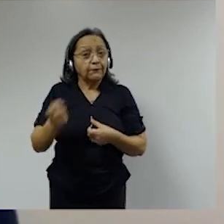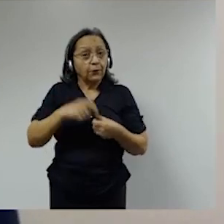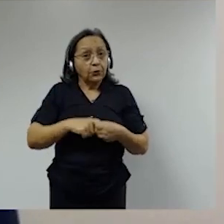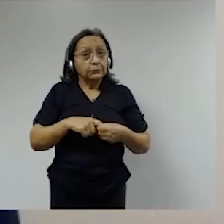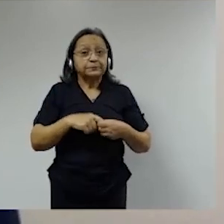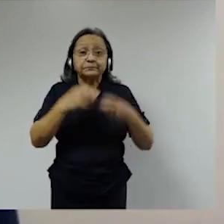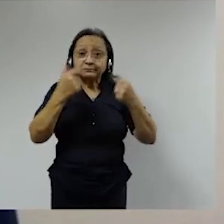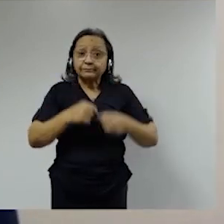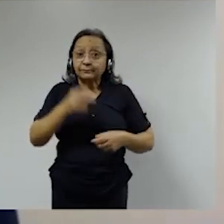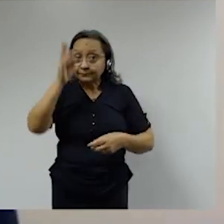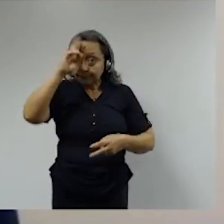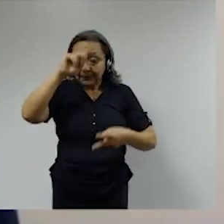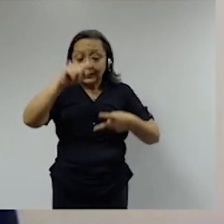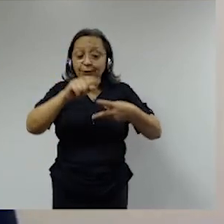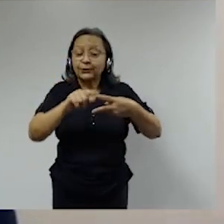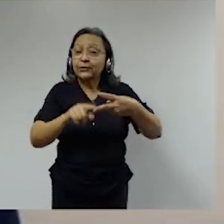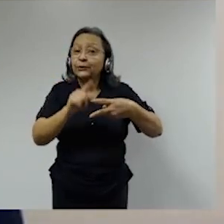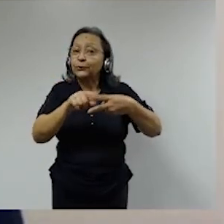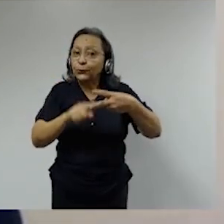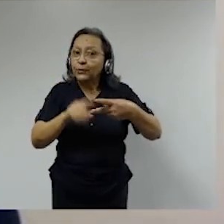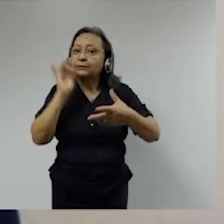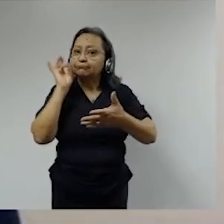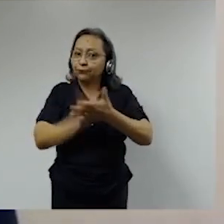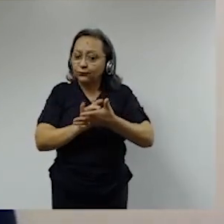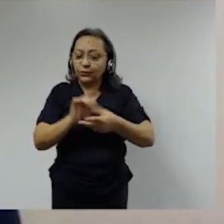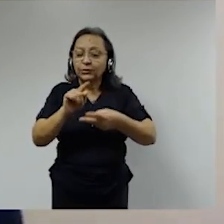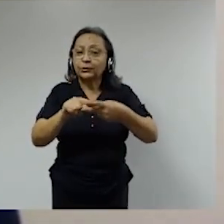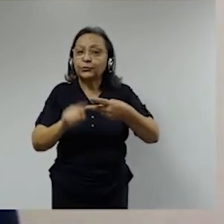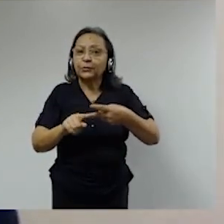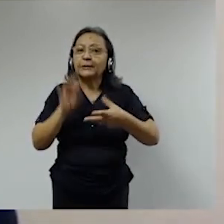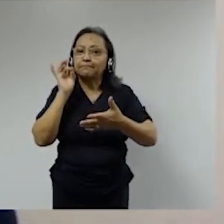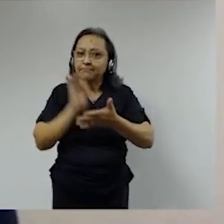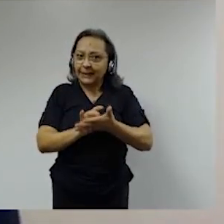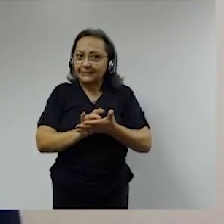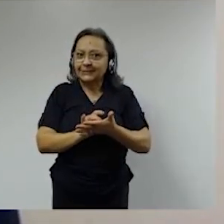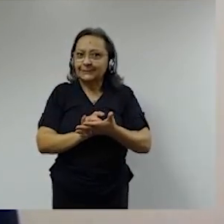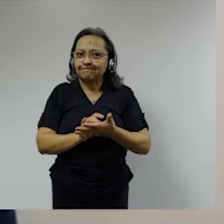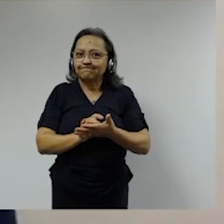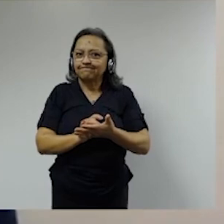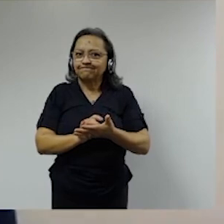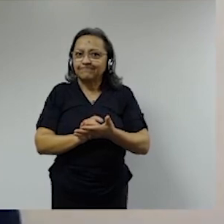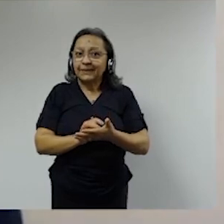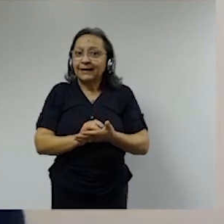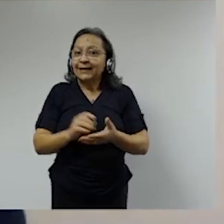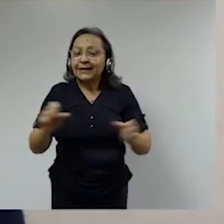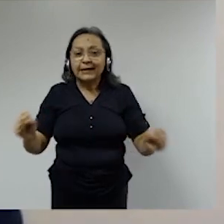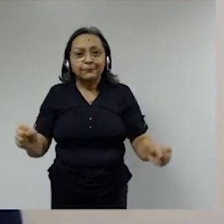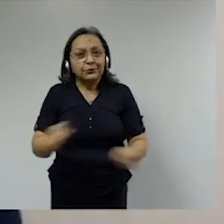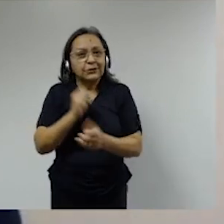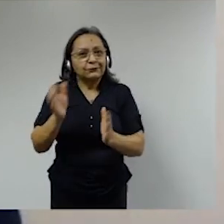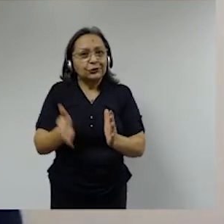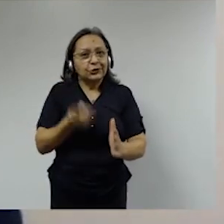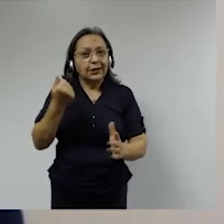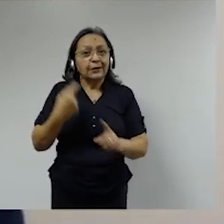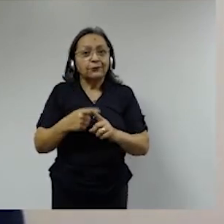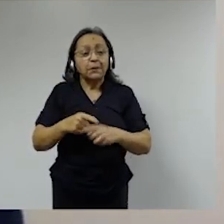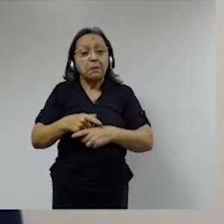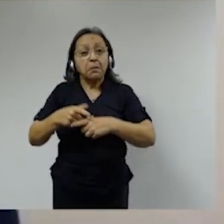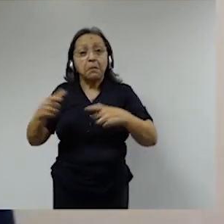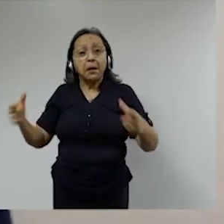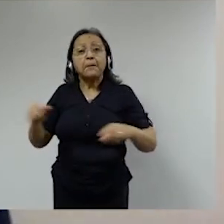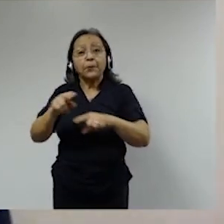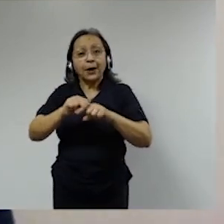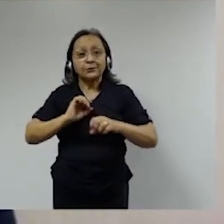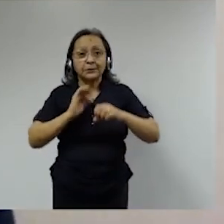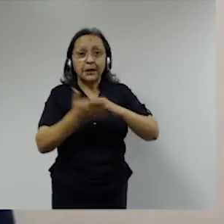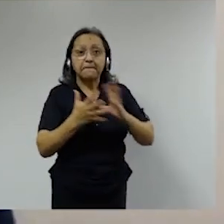duas realidades, são dois fatores, são duas práticas inafastáveis que foram alargadas por ocasião da pandemia, mas que